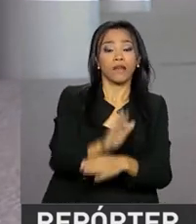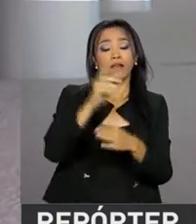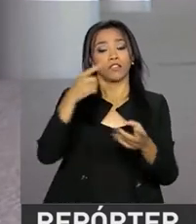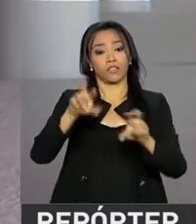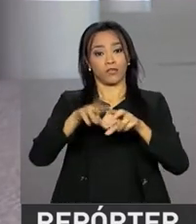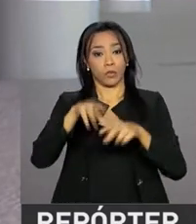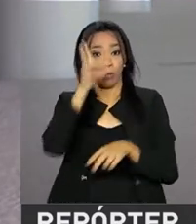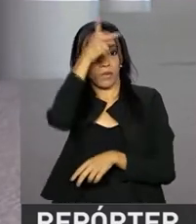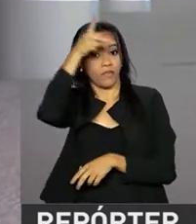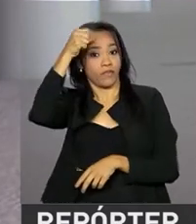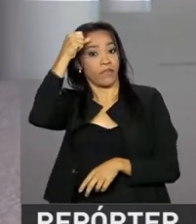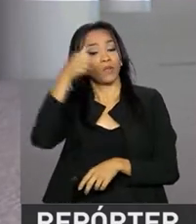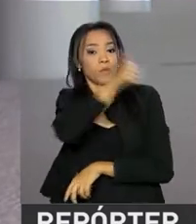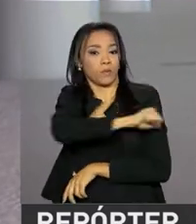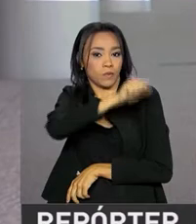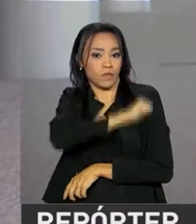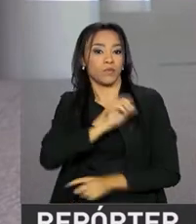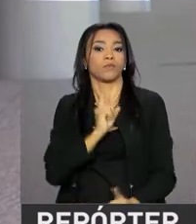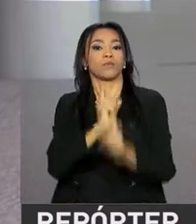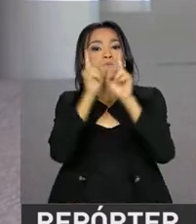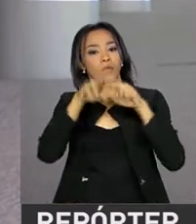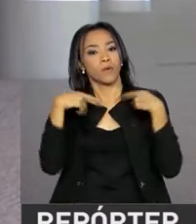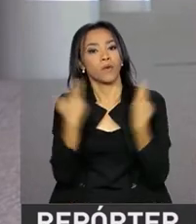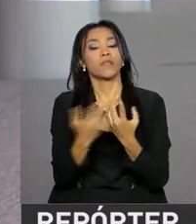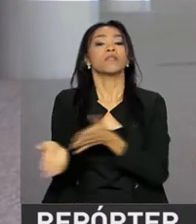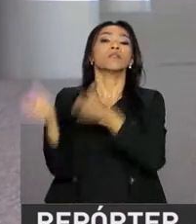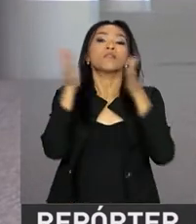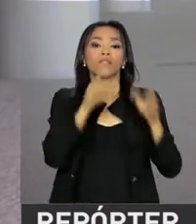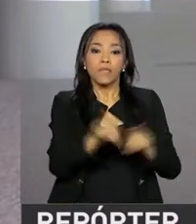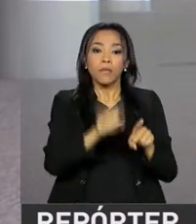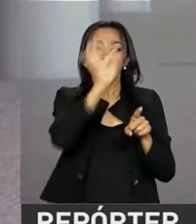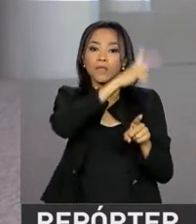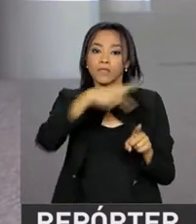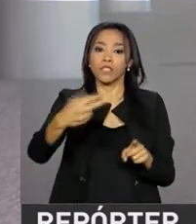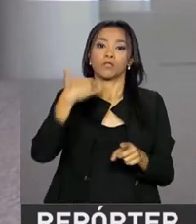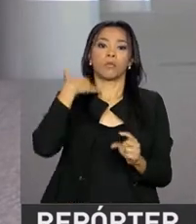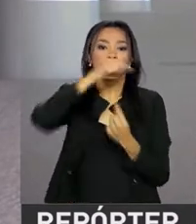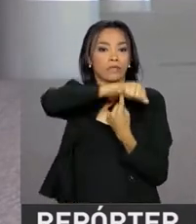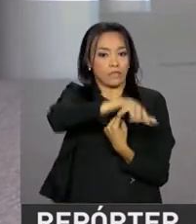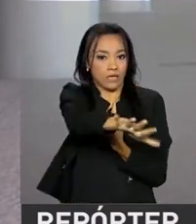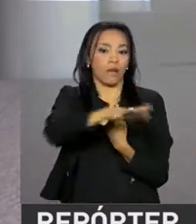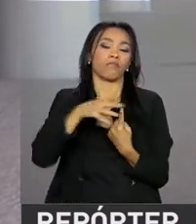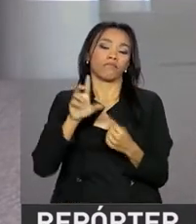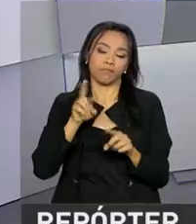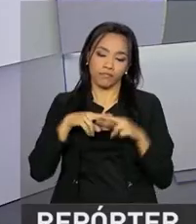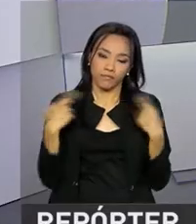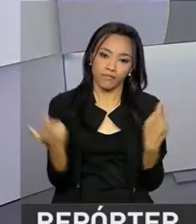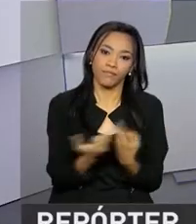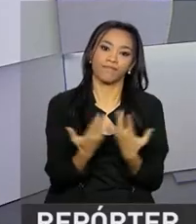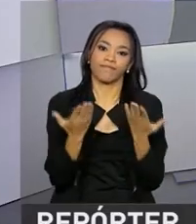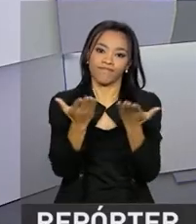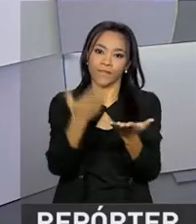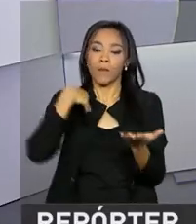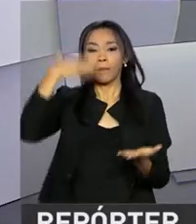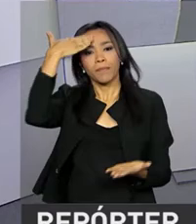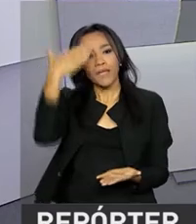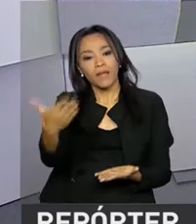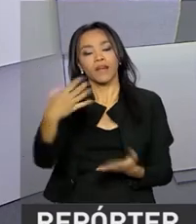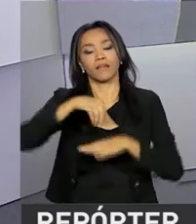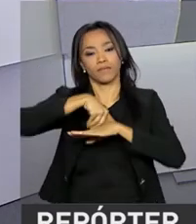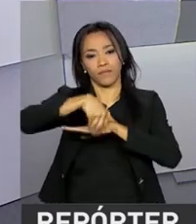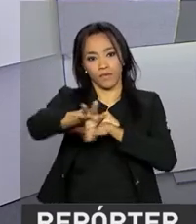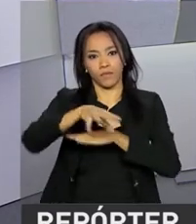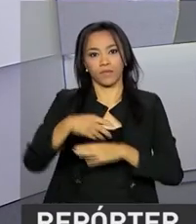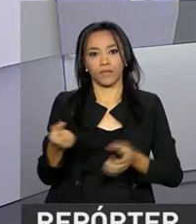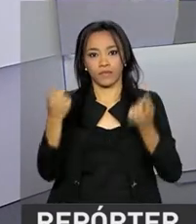e também com o presidente do banco central ilan goldfajn que volto com você abre a queimar obrigado pelas suas informações